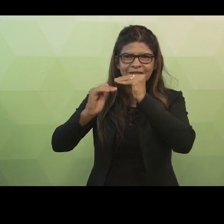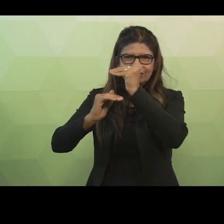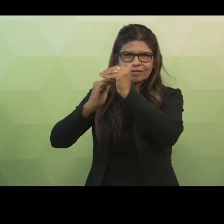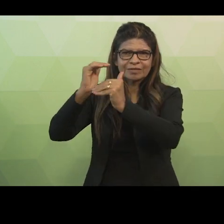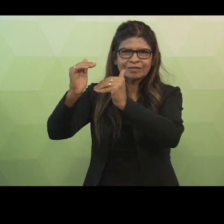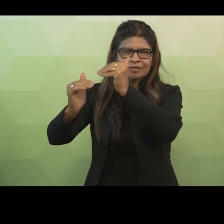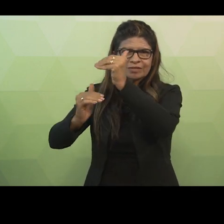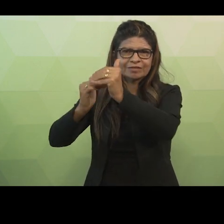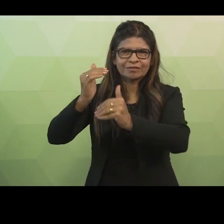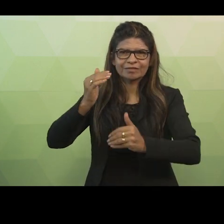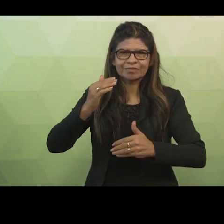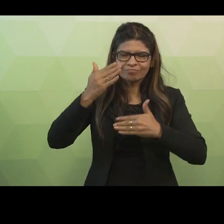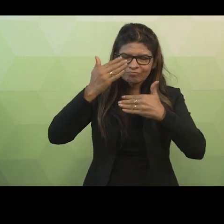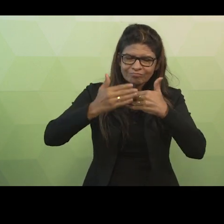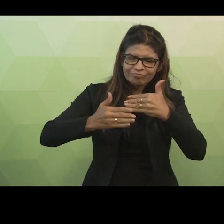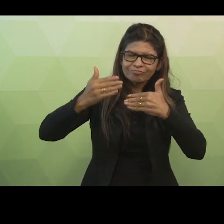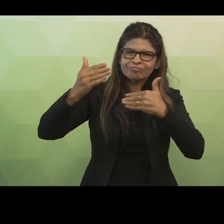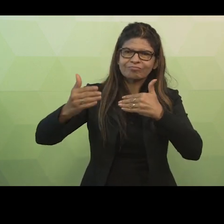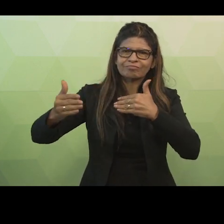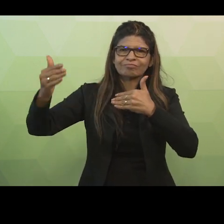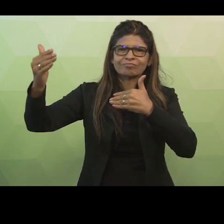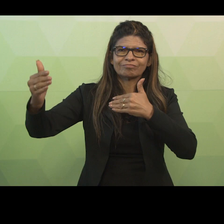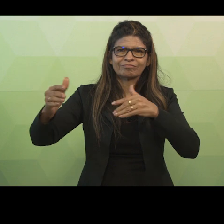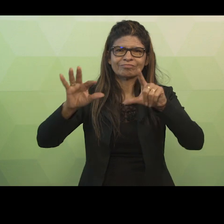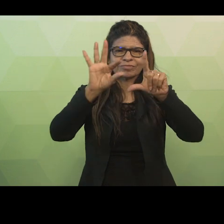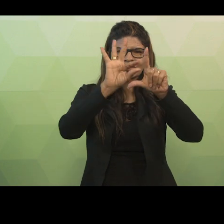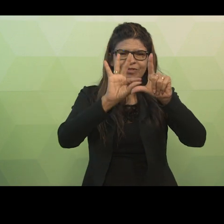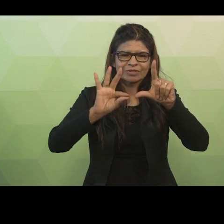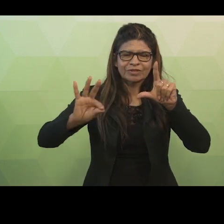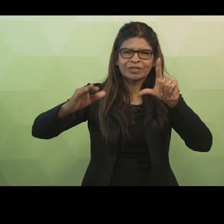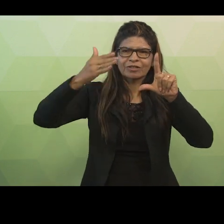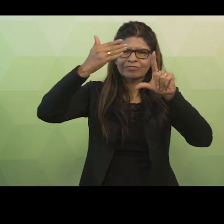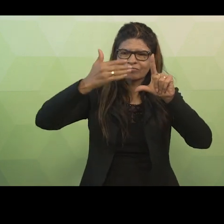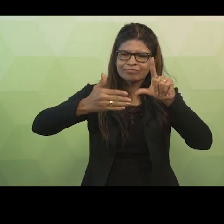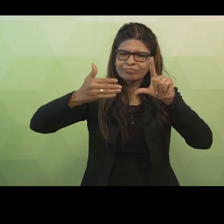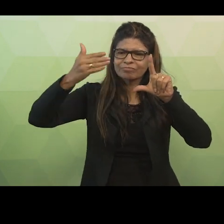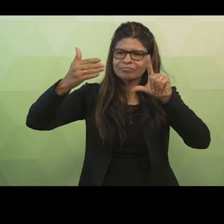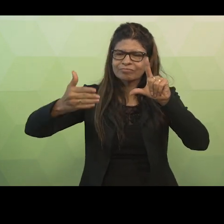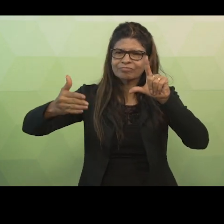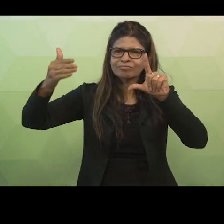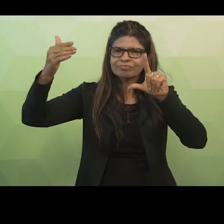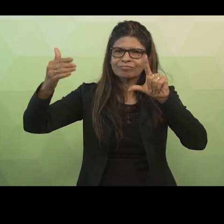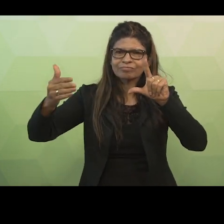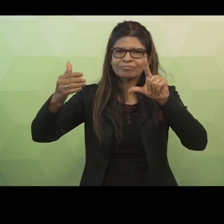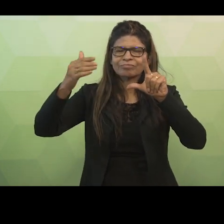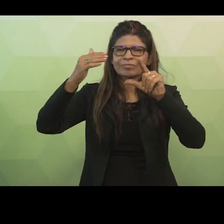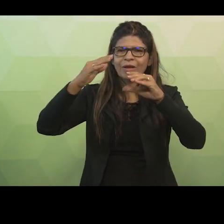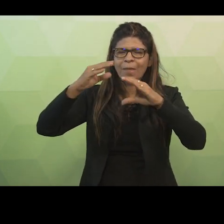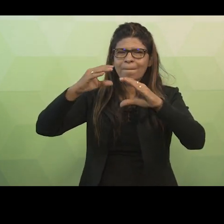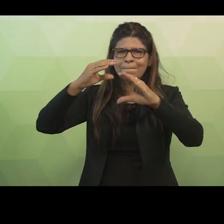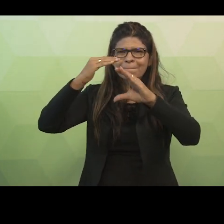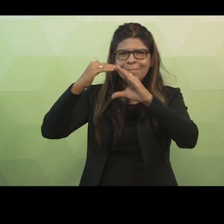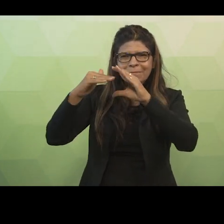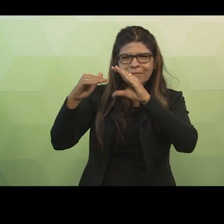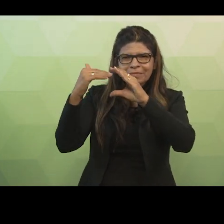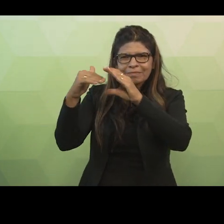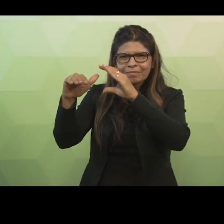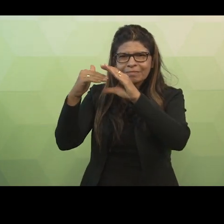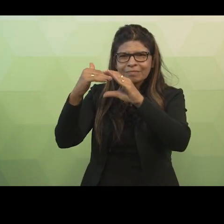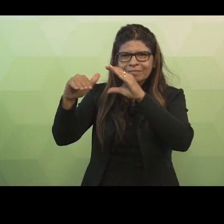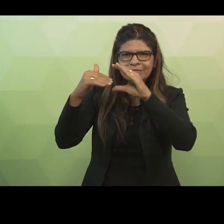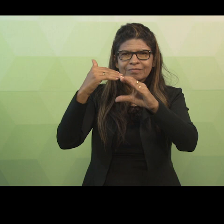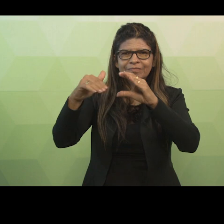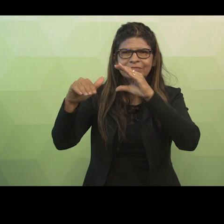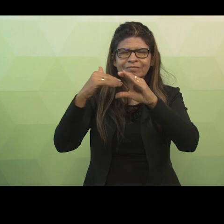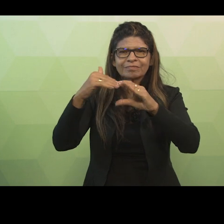UML. Este diagrama descreve a sequência de mensagens que são enviadas e recebidas pelos